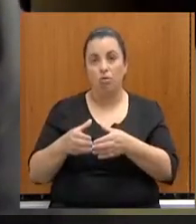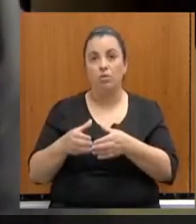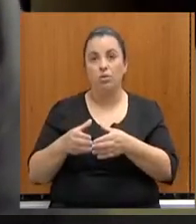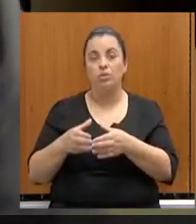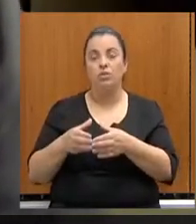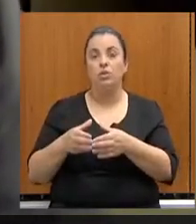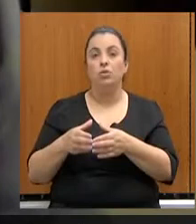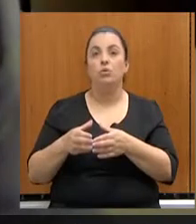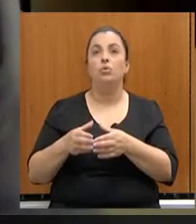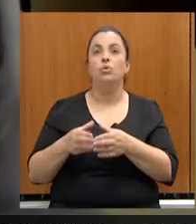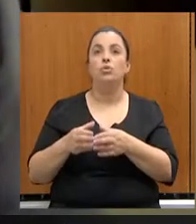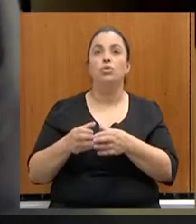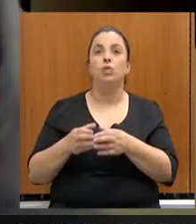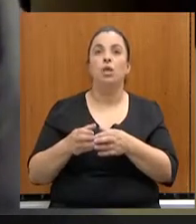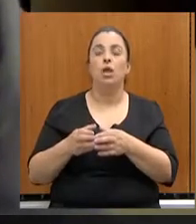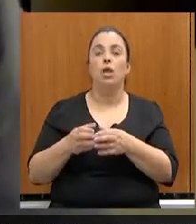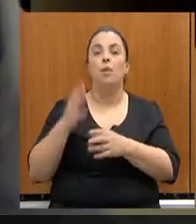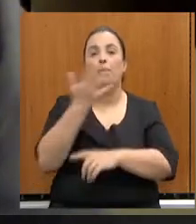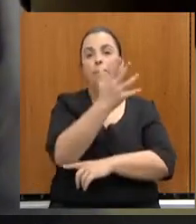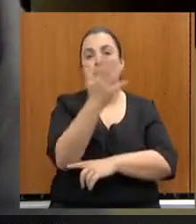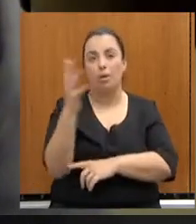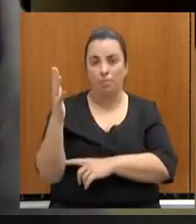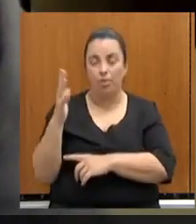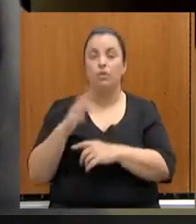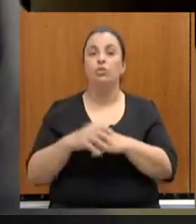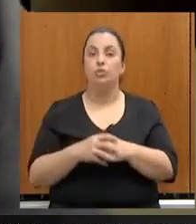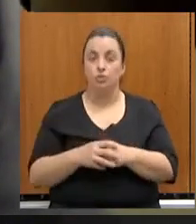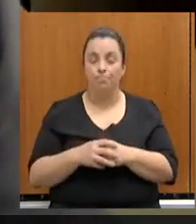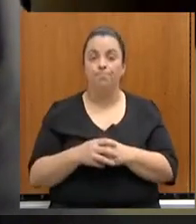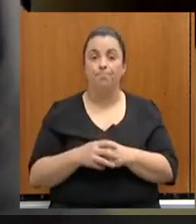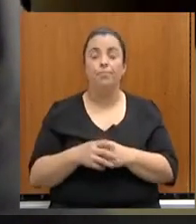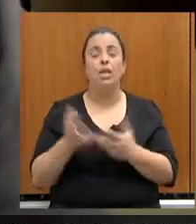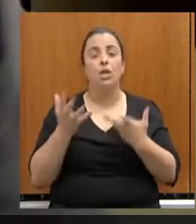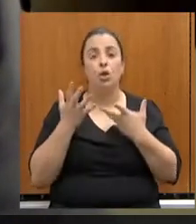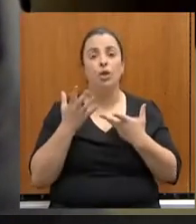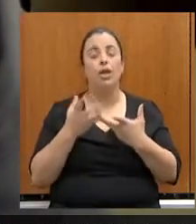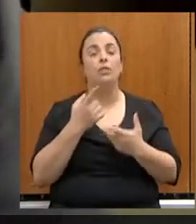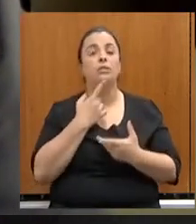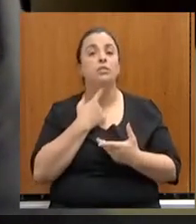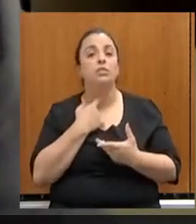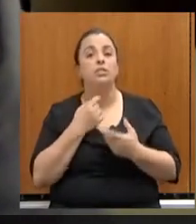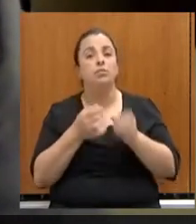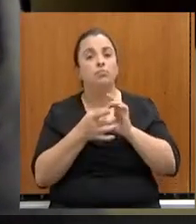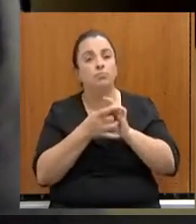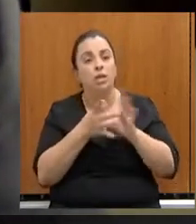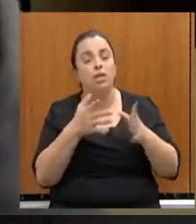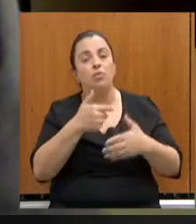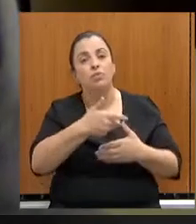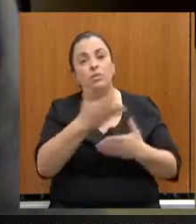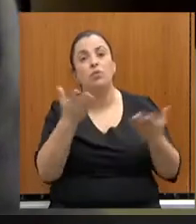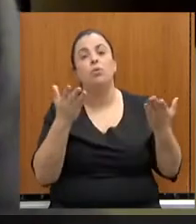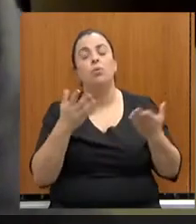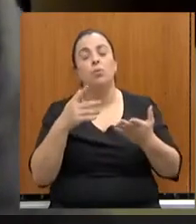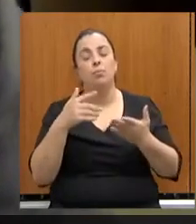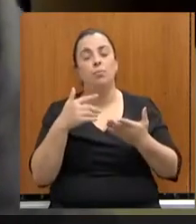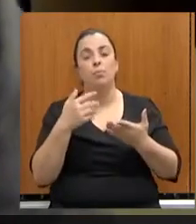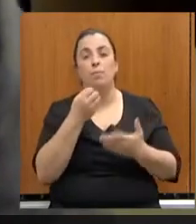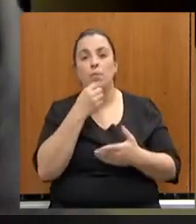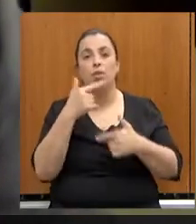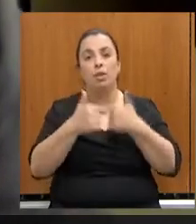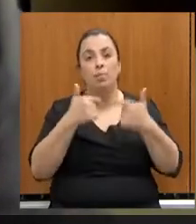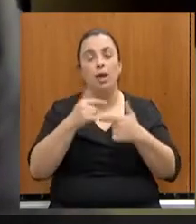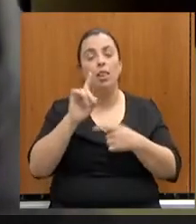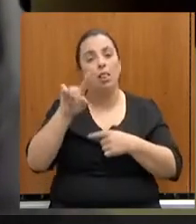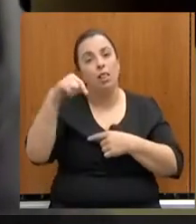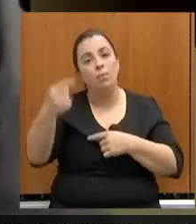Meio Ambiente então quero desejar um bom trabalho mais na frente eu irei é muito